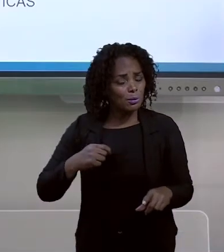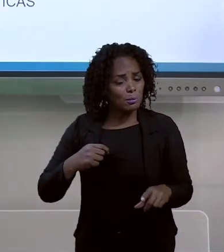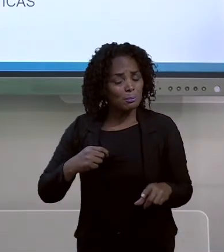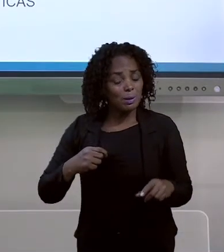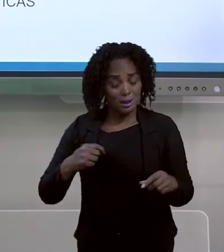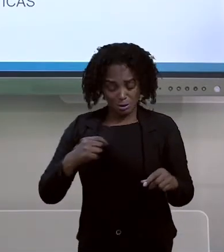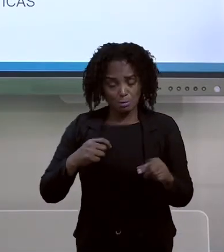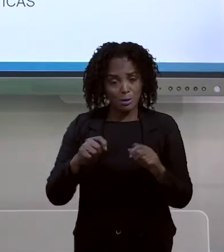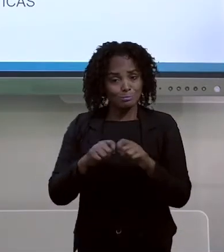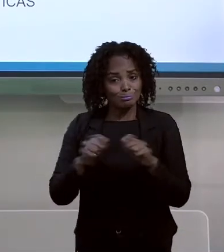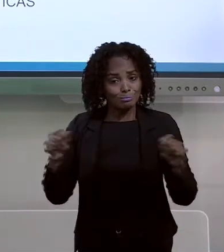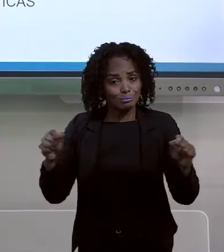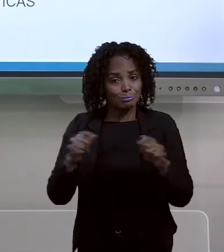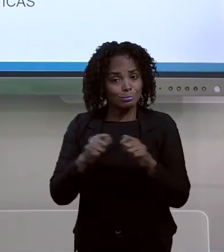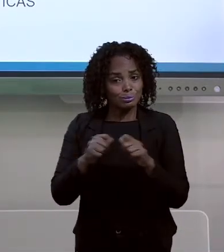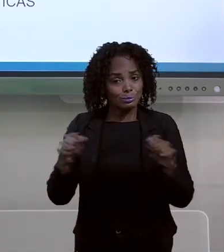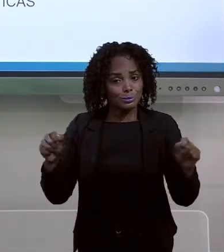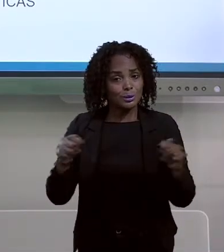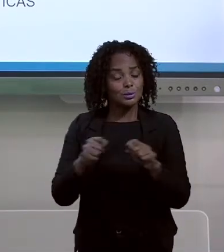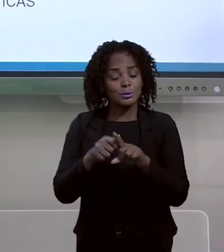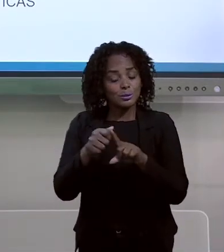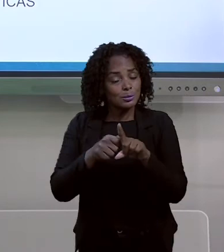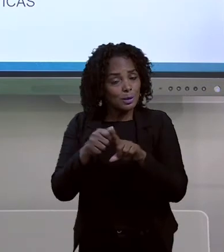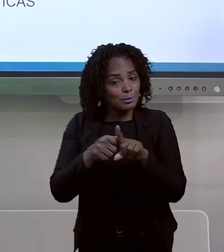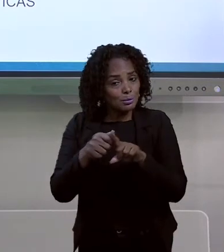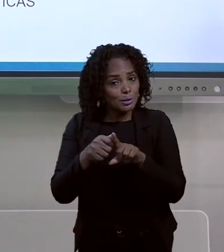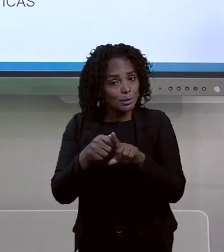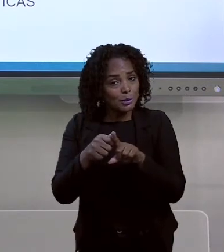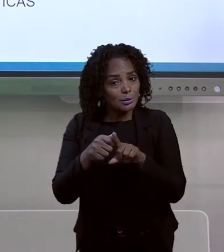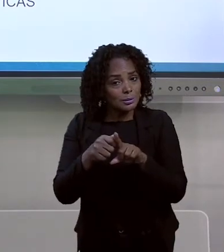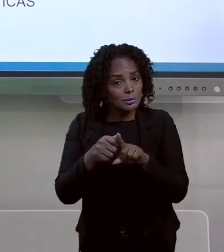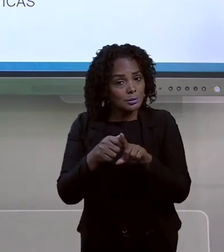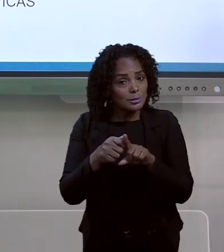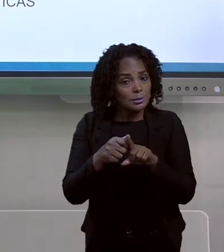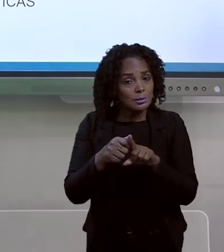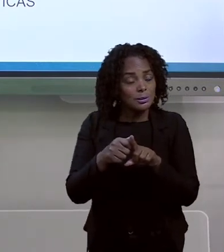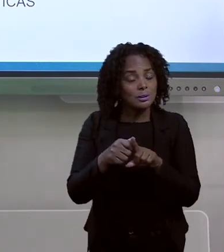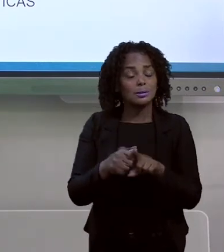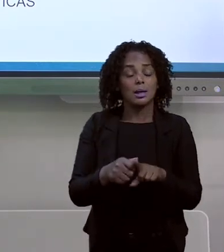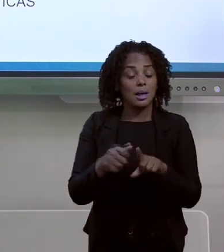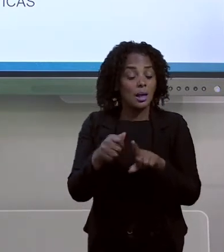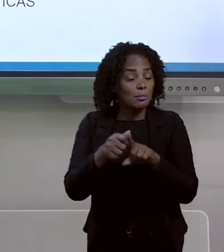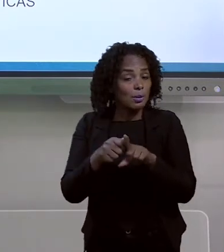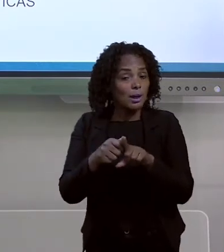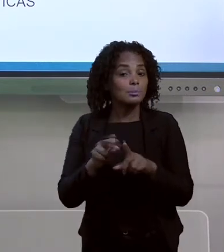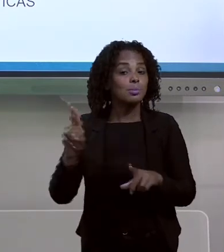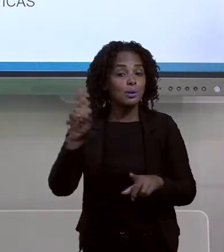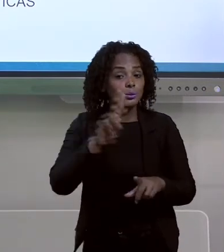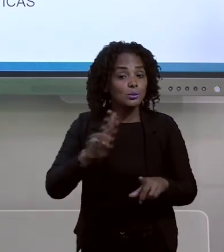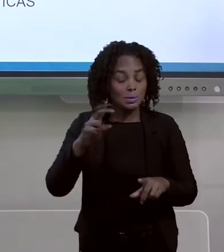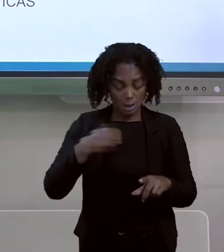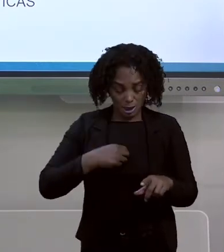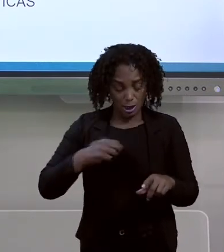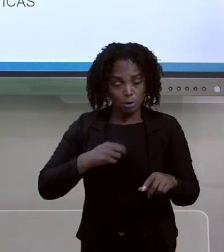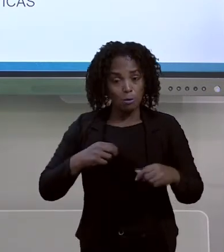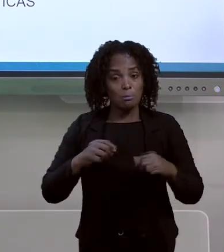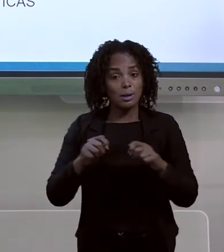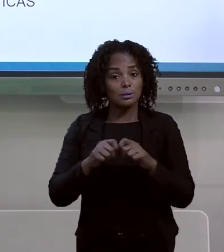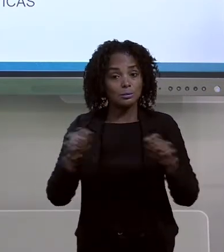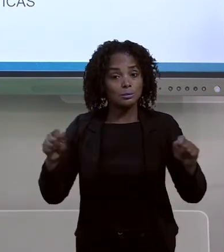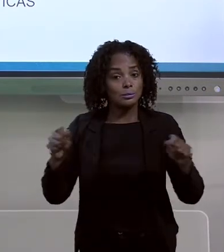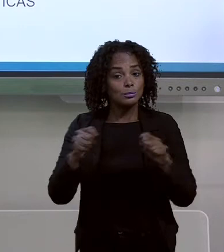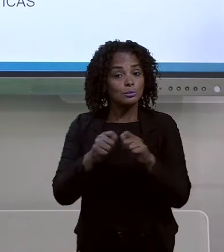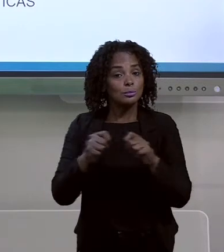emborrachada, ela é utilizada para esse tipo de borracha. Esse tipo de borracha é utilizada. Por quê?